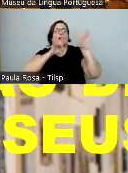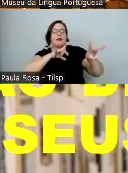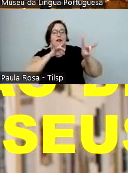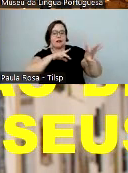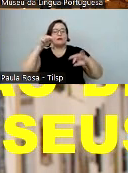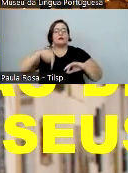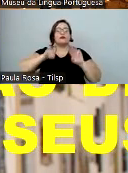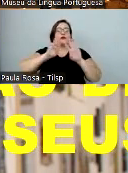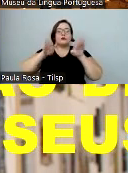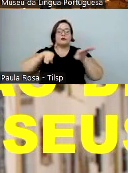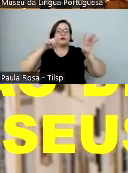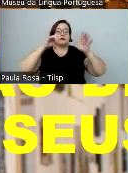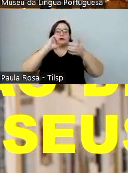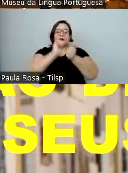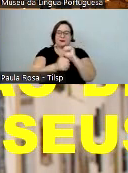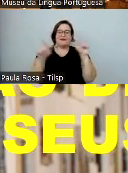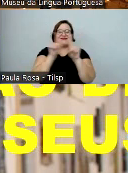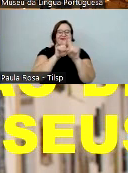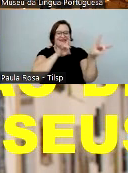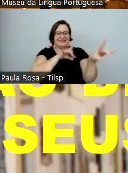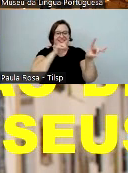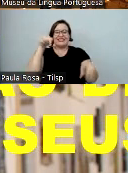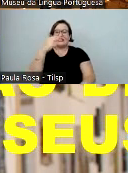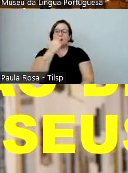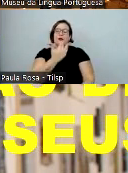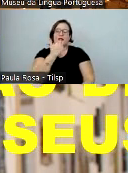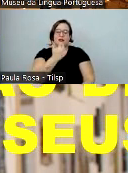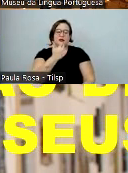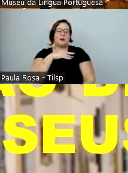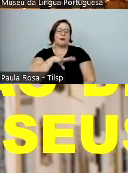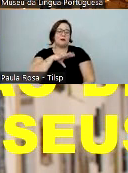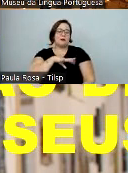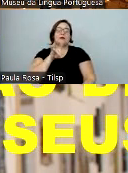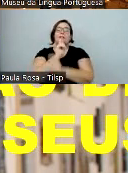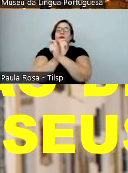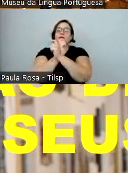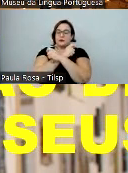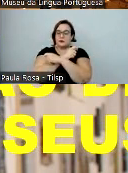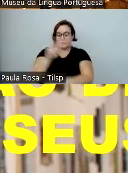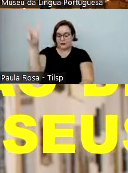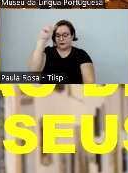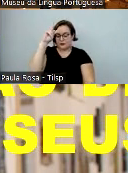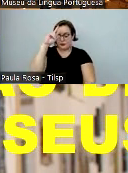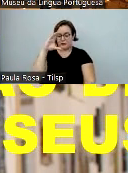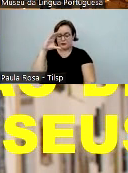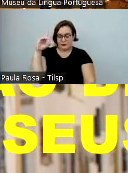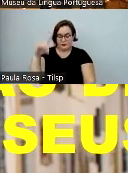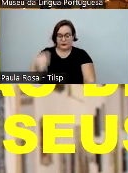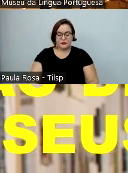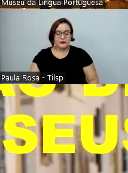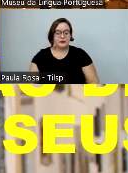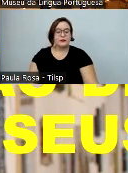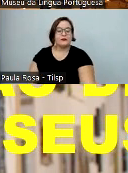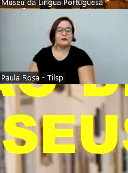é professora da especialização em gestão museológica da PUC de São Paulo e membro do comitê executivo